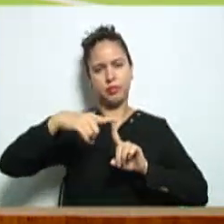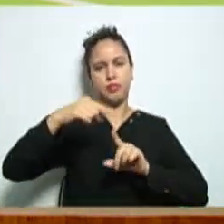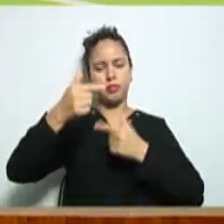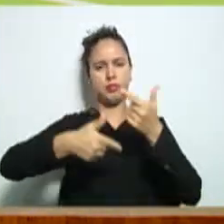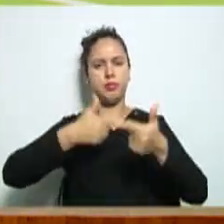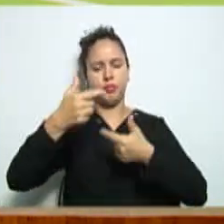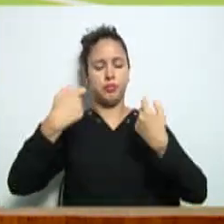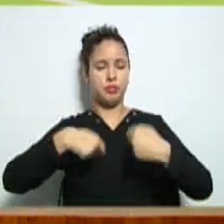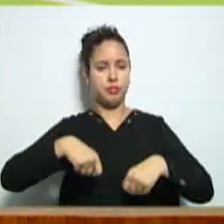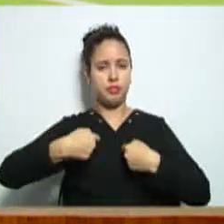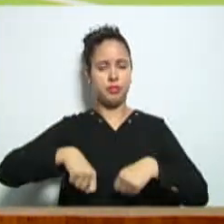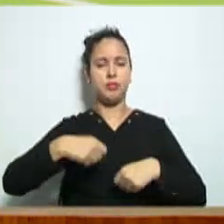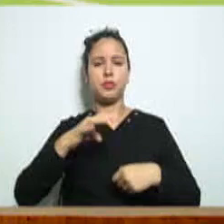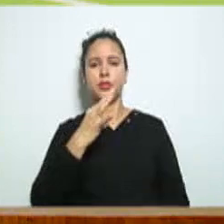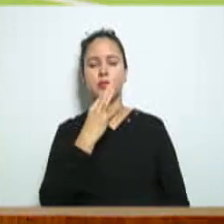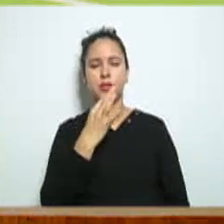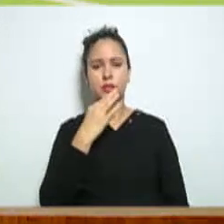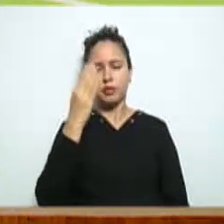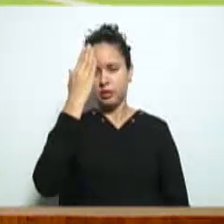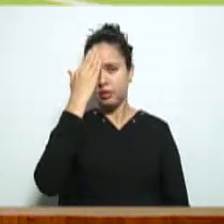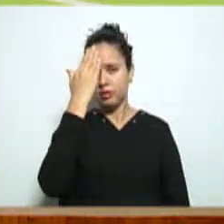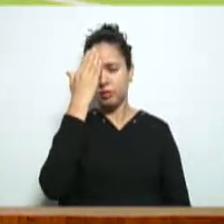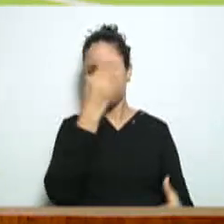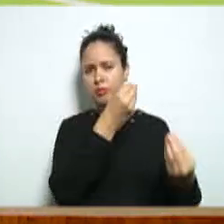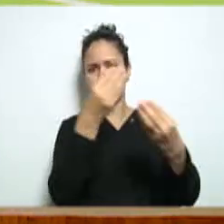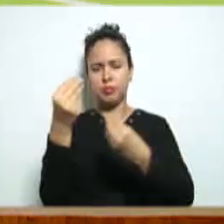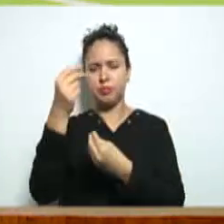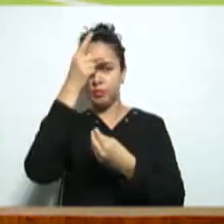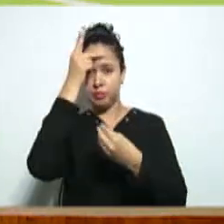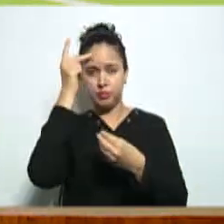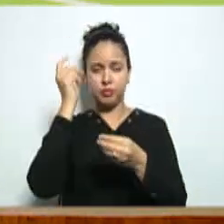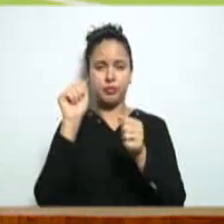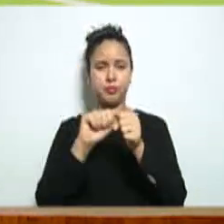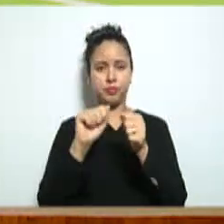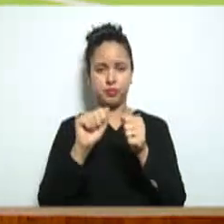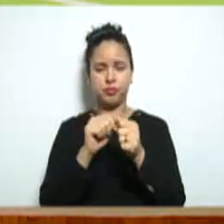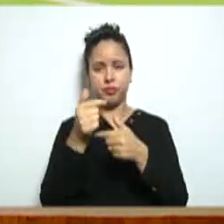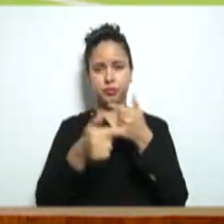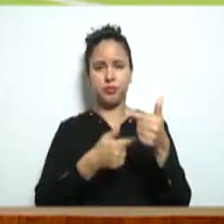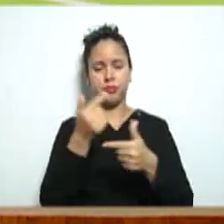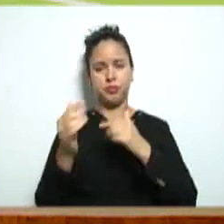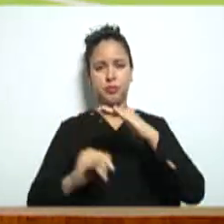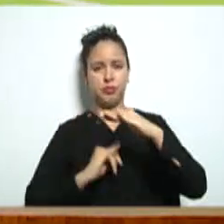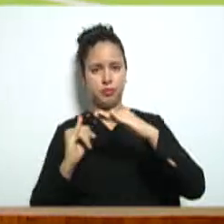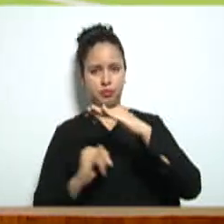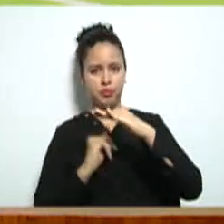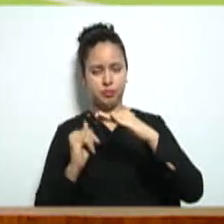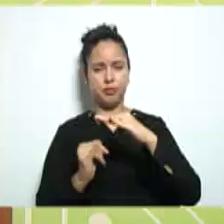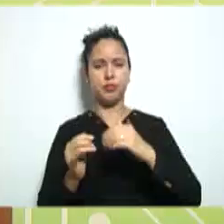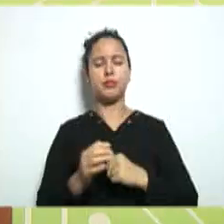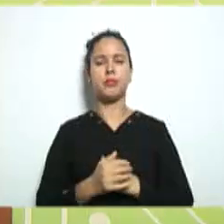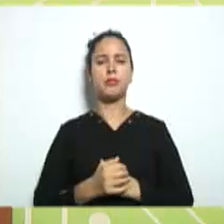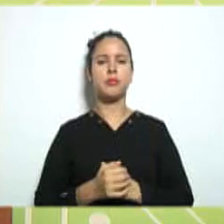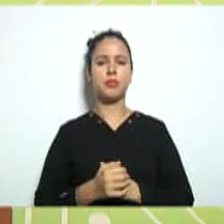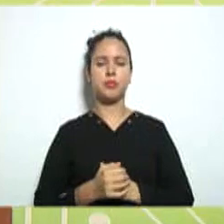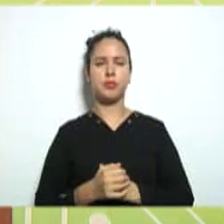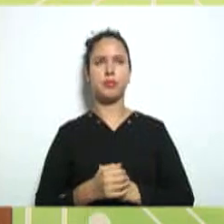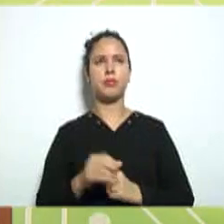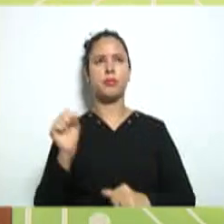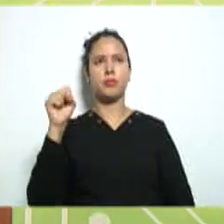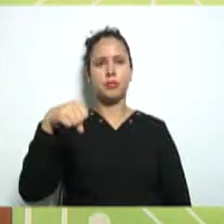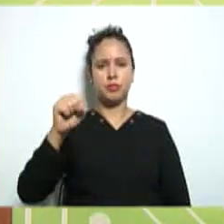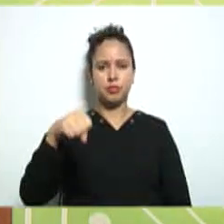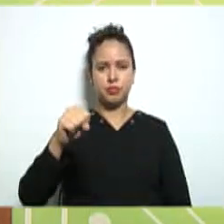precisa também estar conhecendo e saber que muita gente ainda realiza esse tipo de trabalho informal. Exatamente, que é